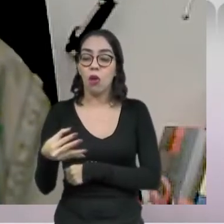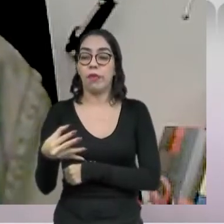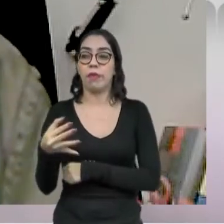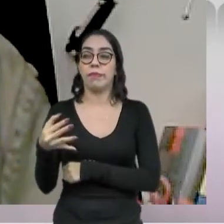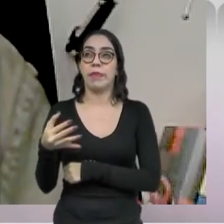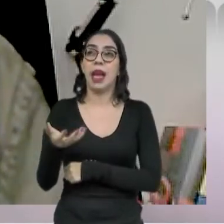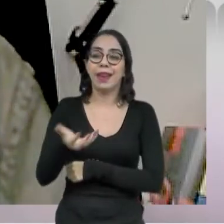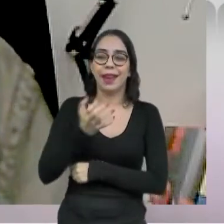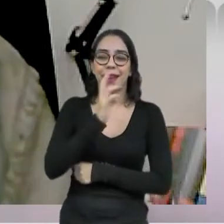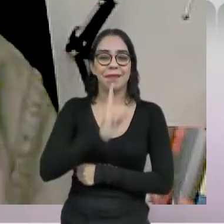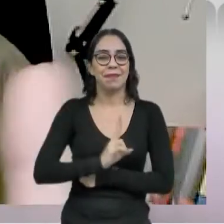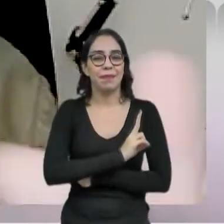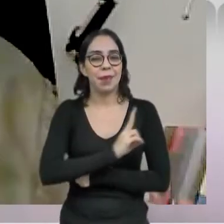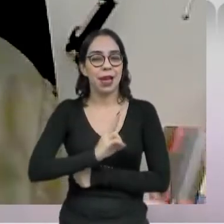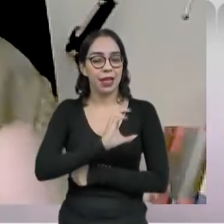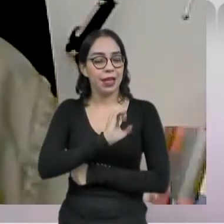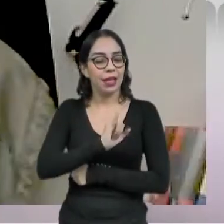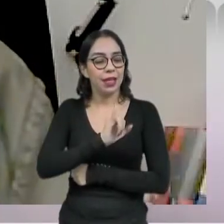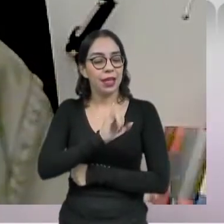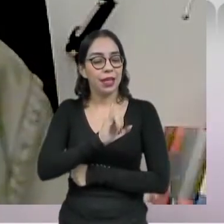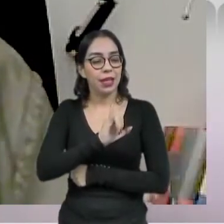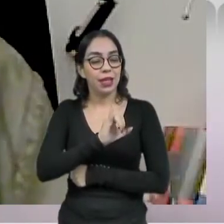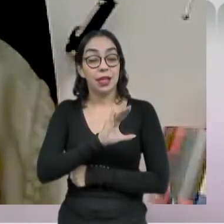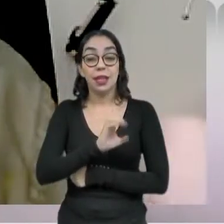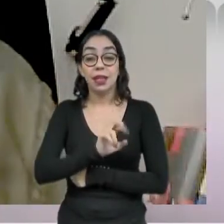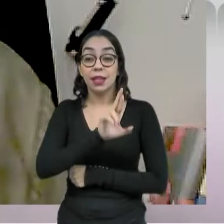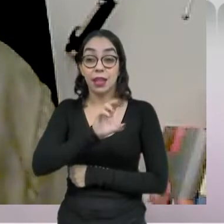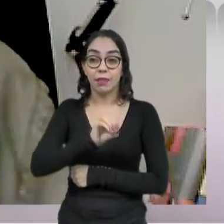poder de segurar, né,